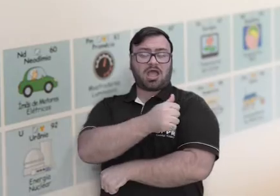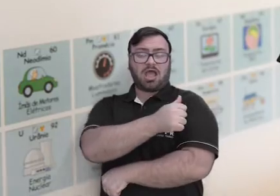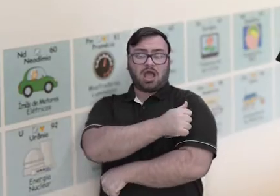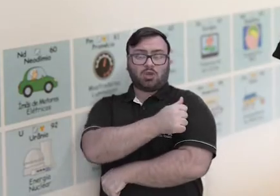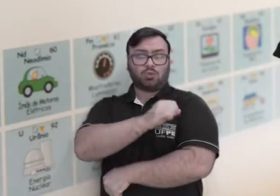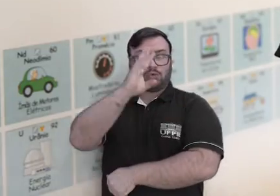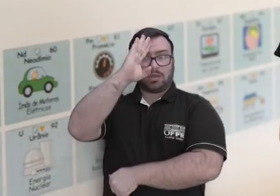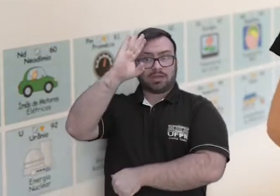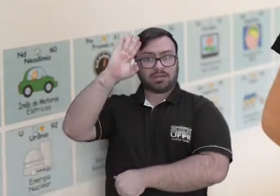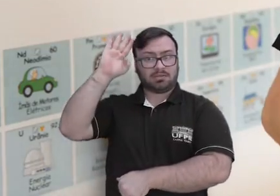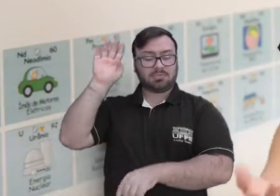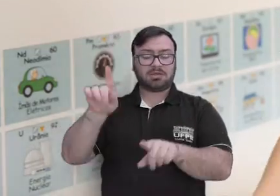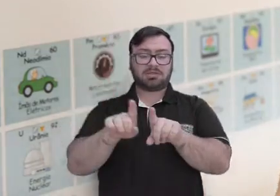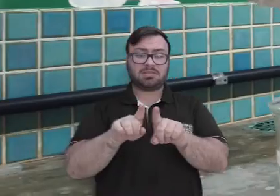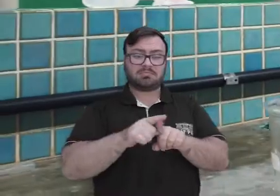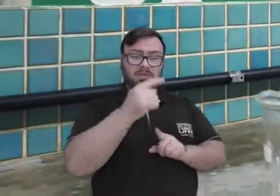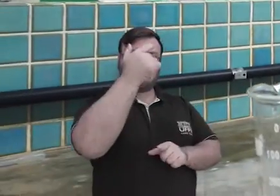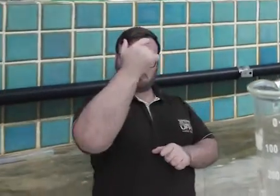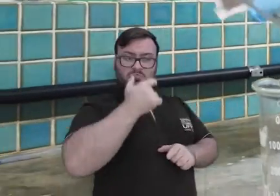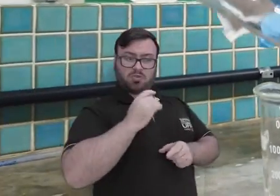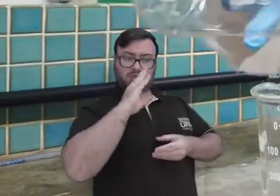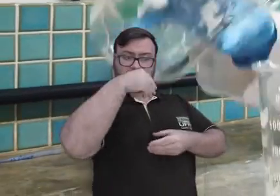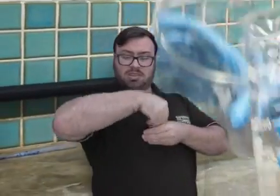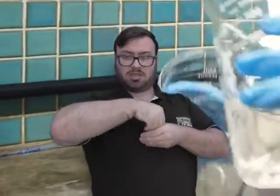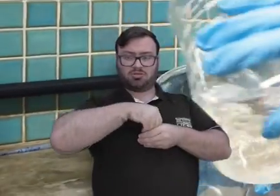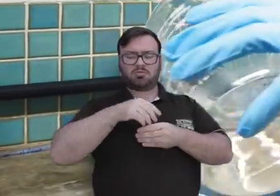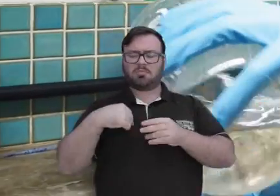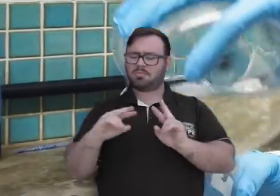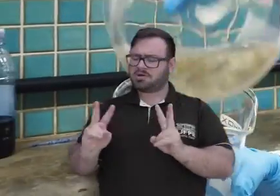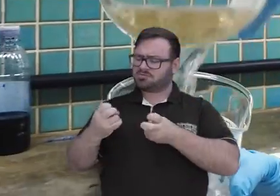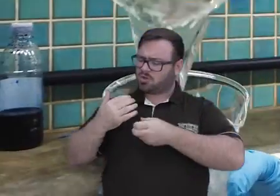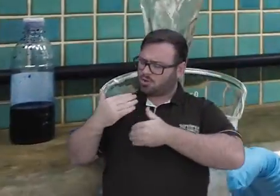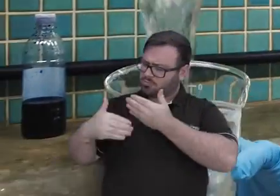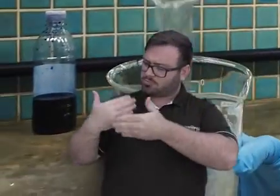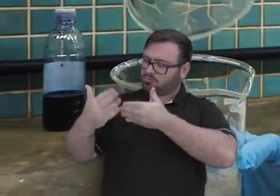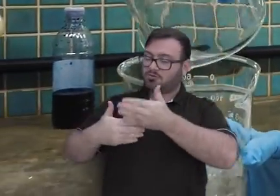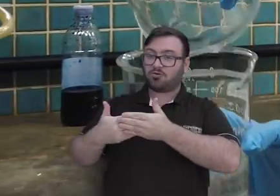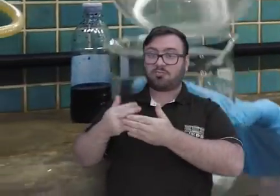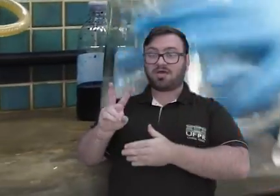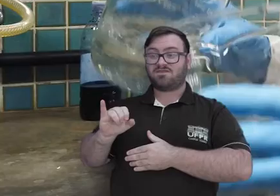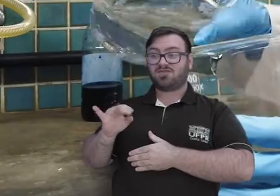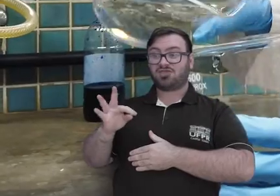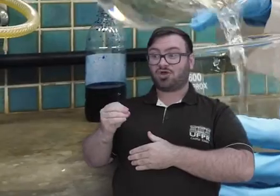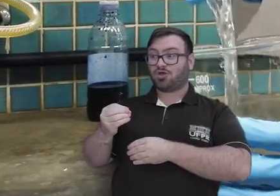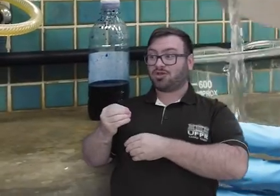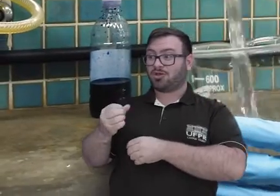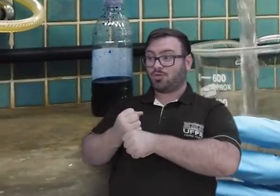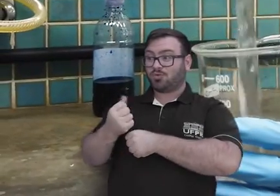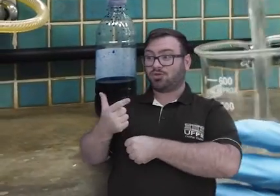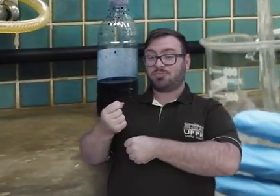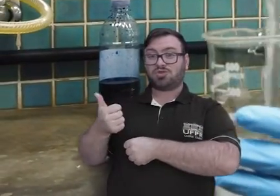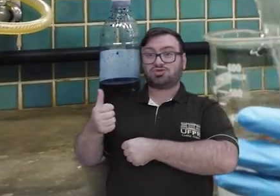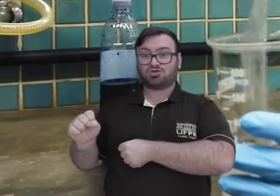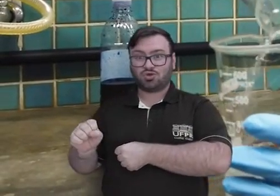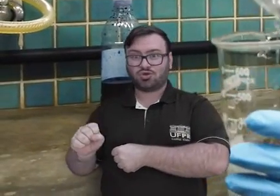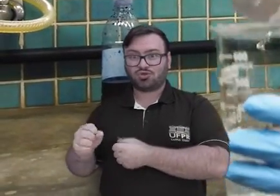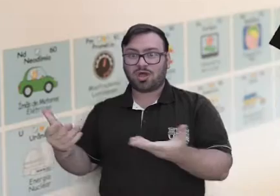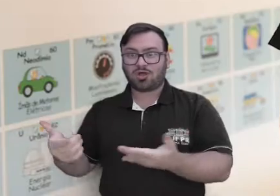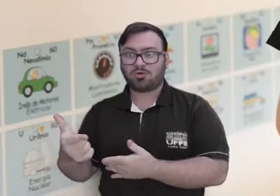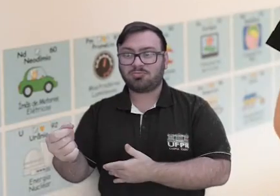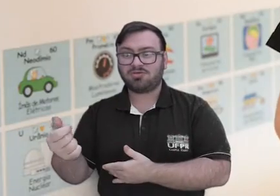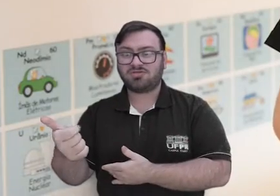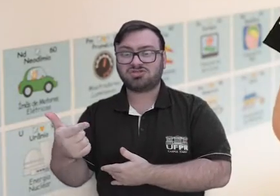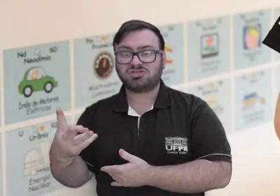quanto pessoal. Eu vejo o quanto eu evoluí, né? Eu vejo uma vitória de 2018 totalmente de uma vitória de hoje, de